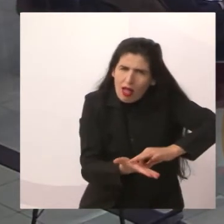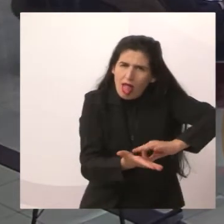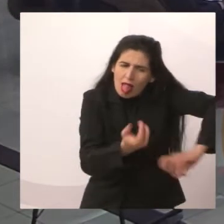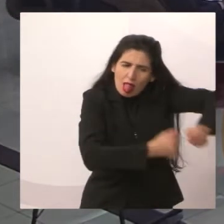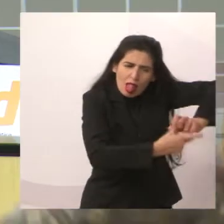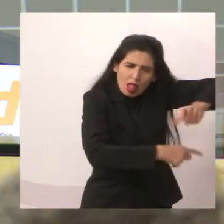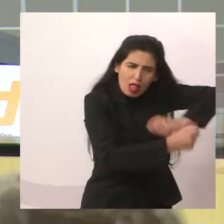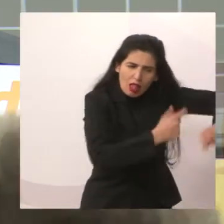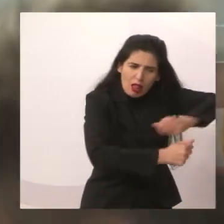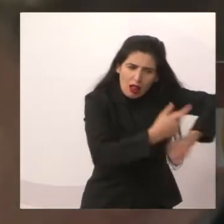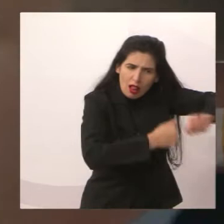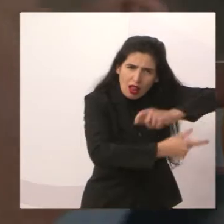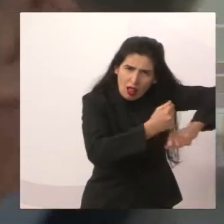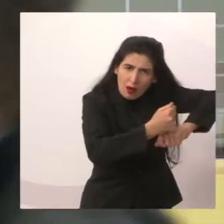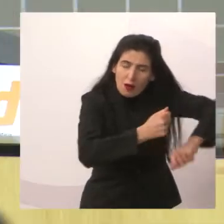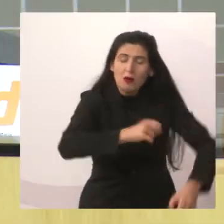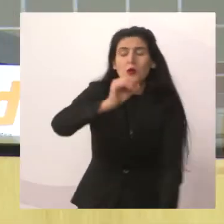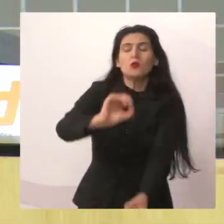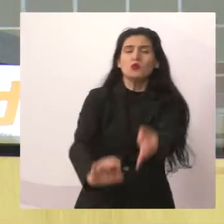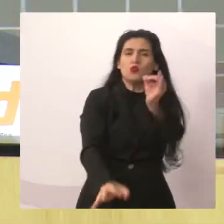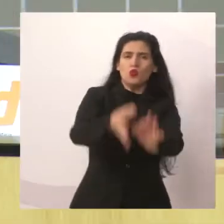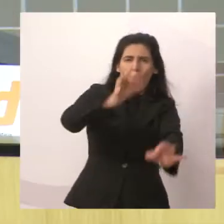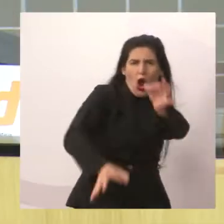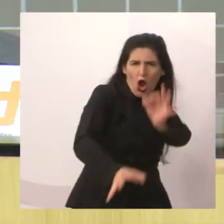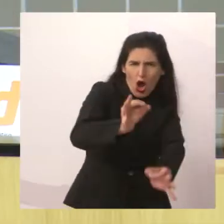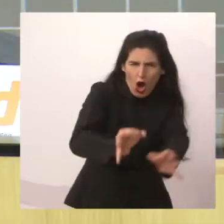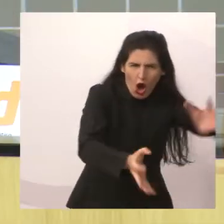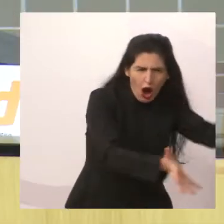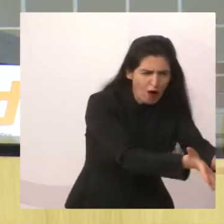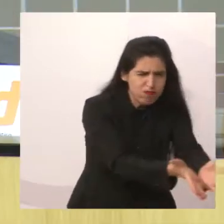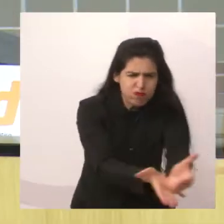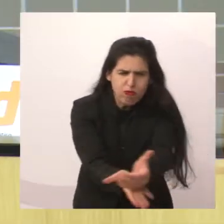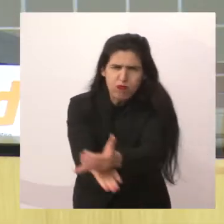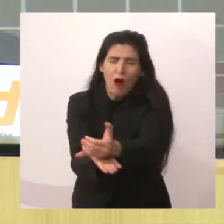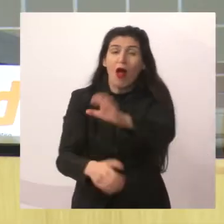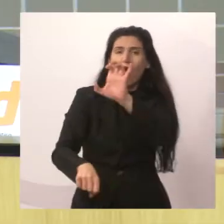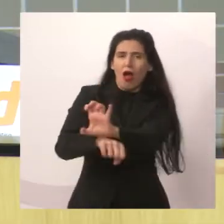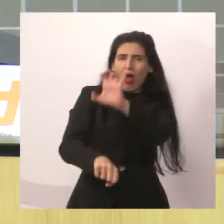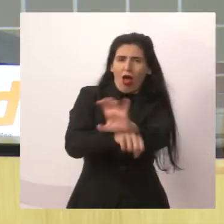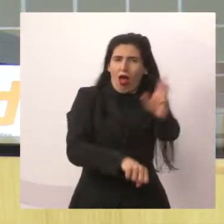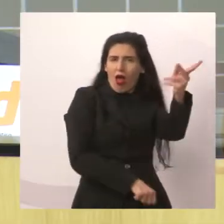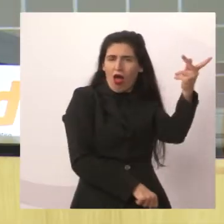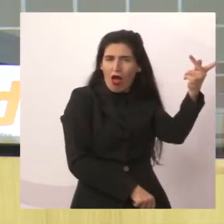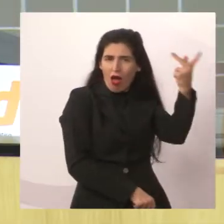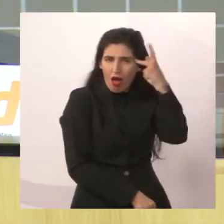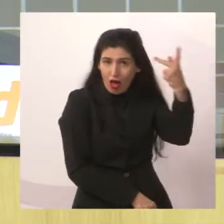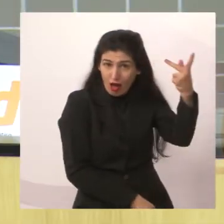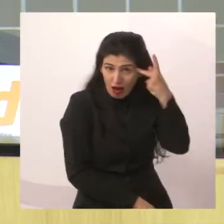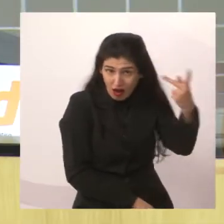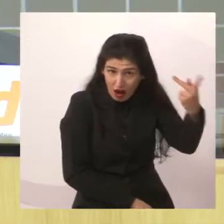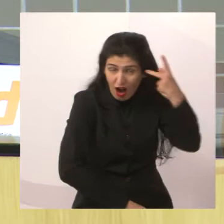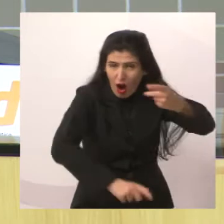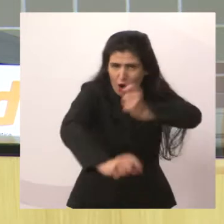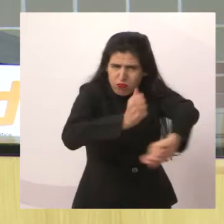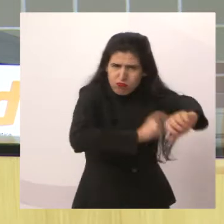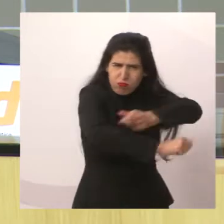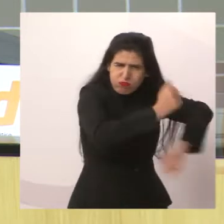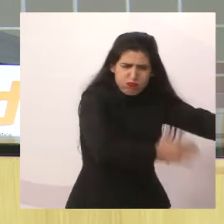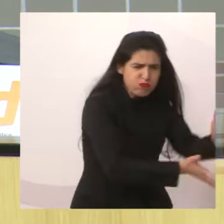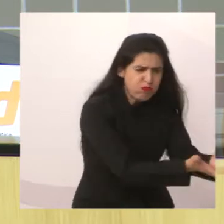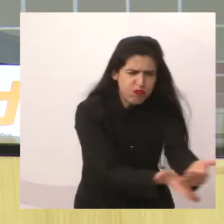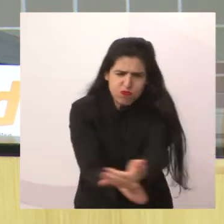Parecer do Egrégio Tribunal de Contas do Estado de São Paulo, referente às contas do